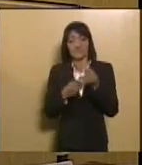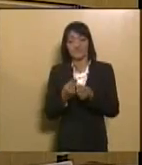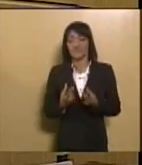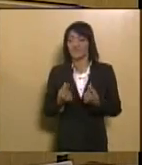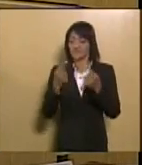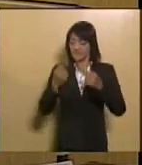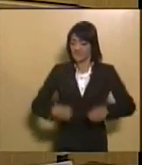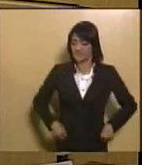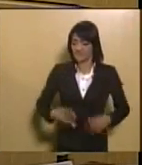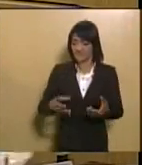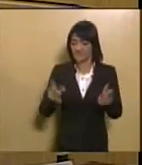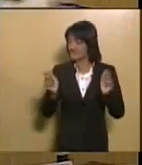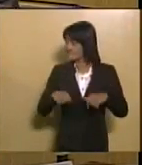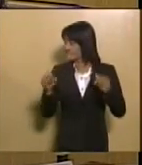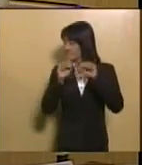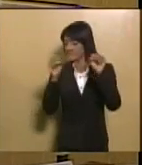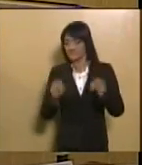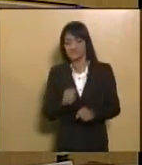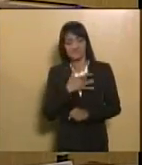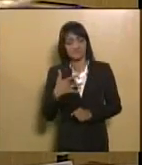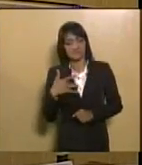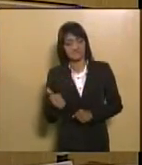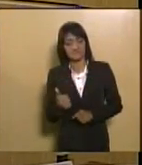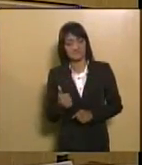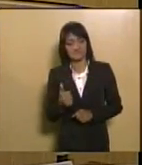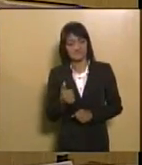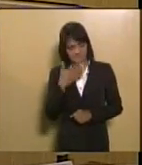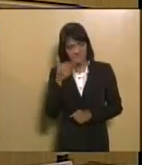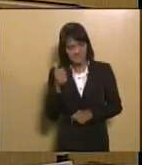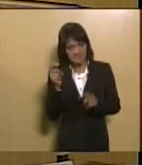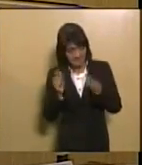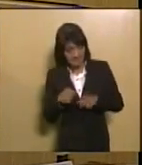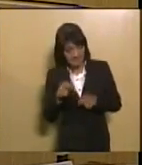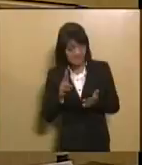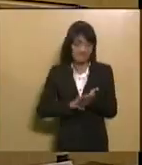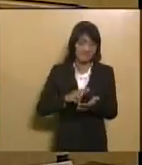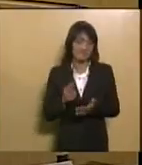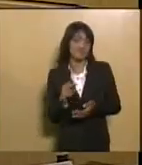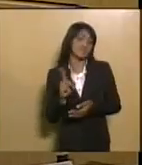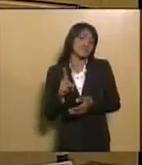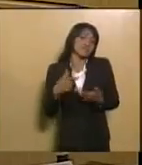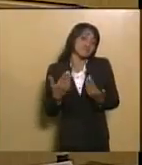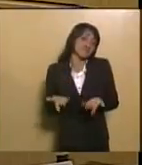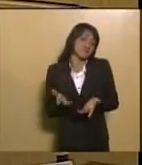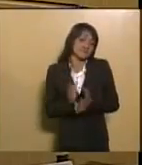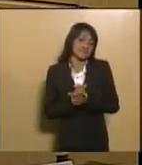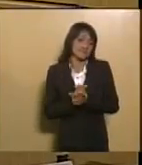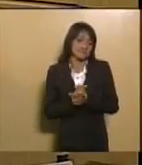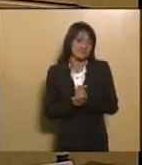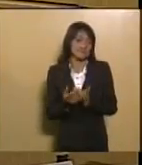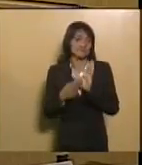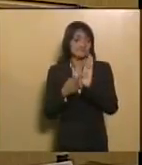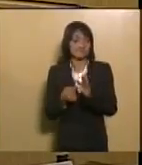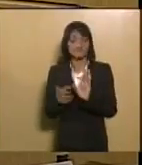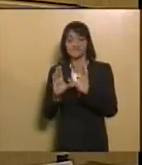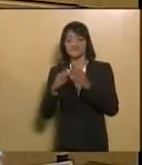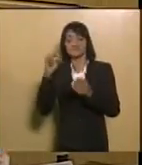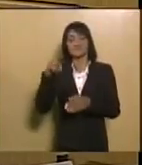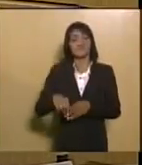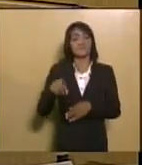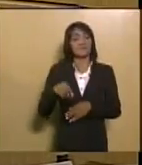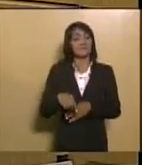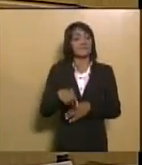que é obrigado a gastar na saúde, a saúde poderia estar melhor ou não? É esse tipo de pontuação que a oposição em Sergipe